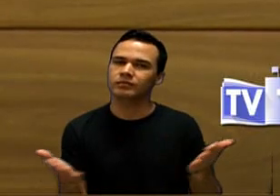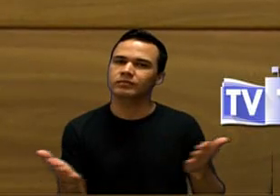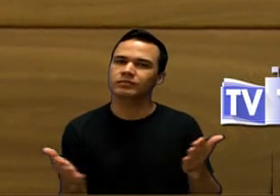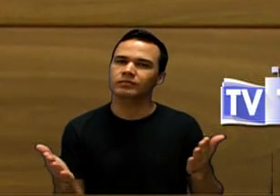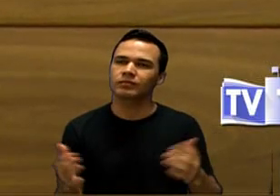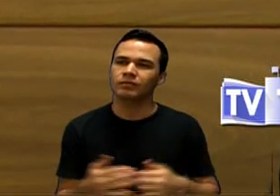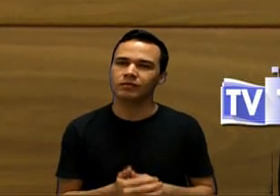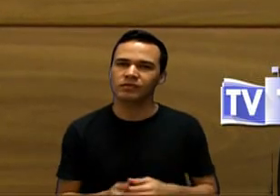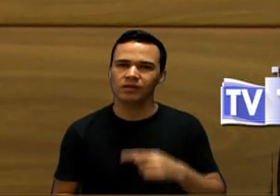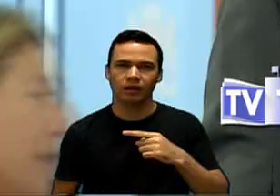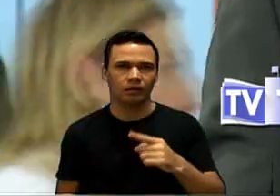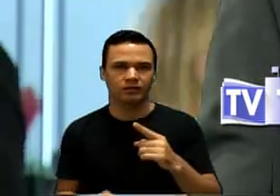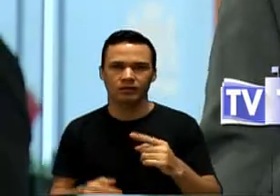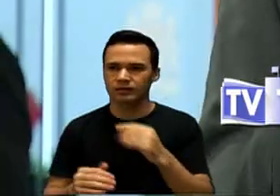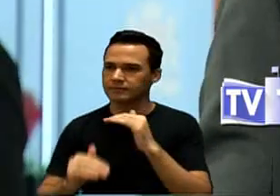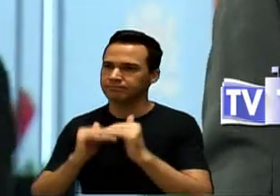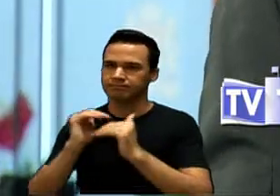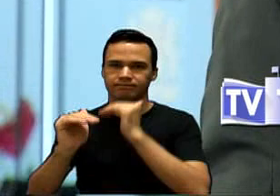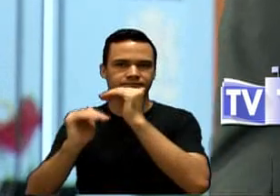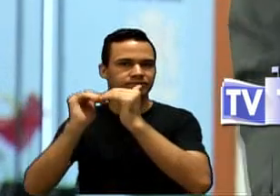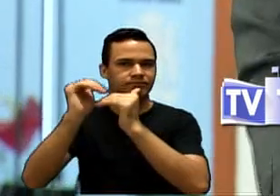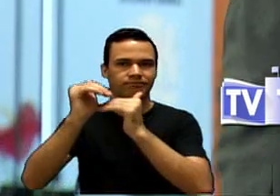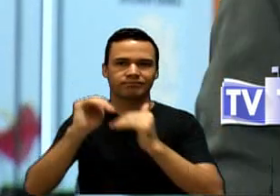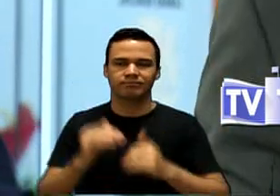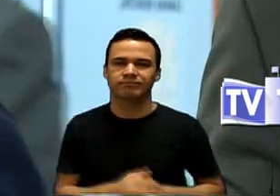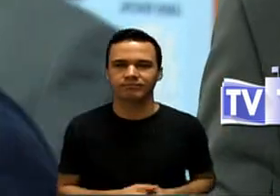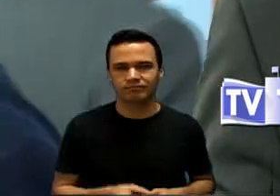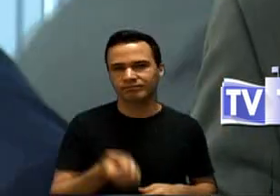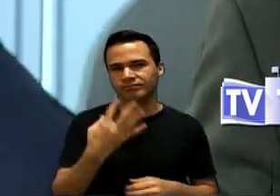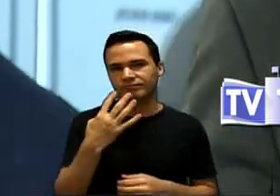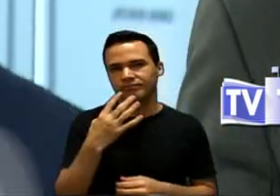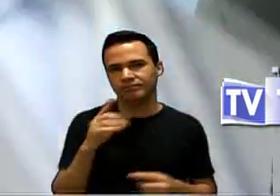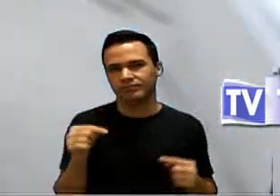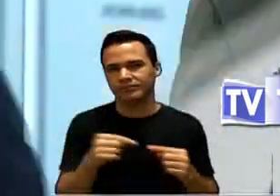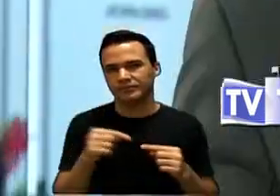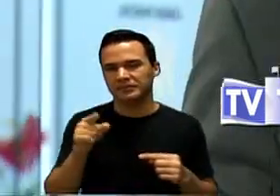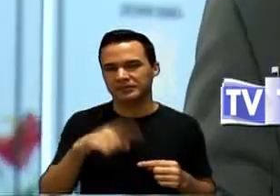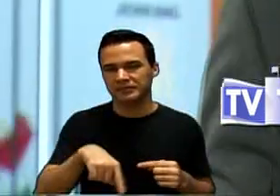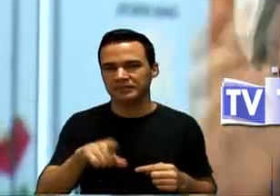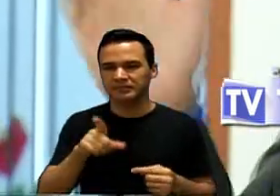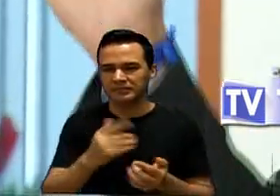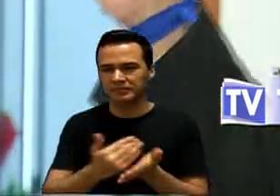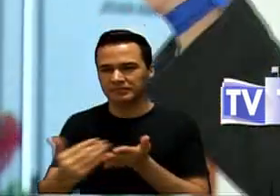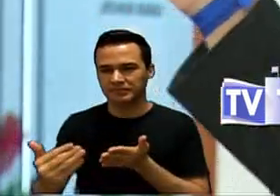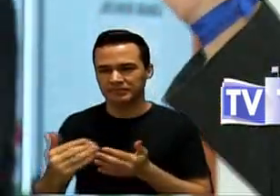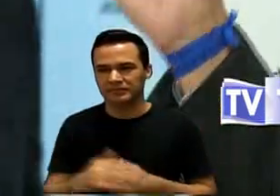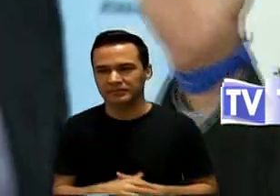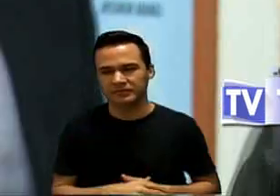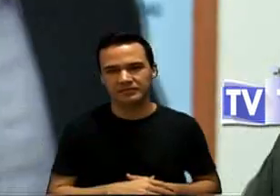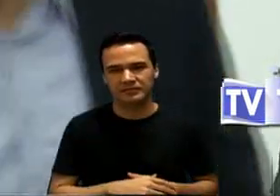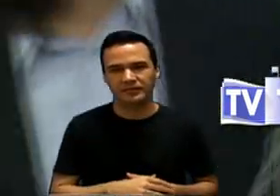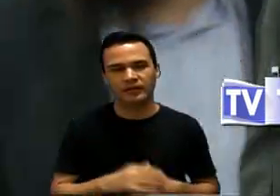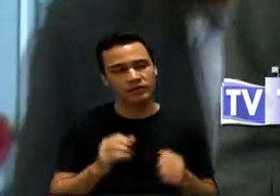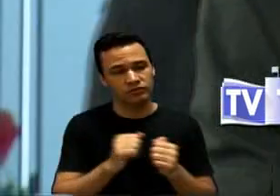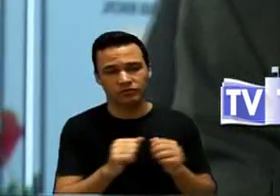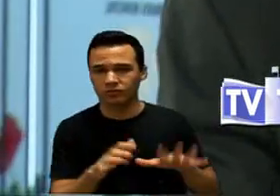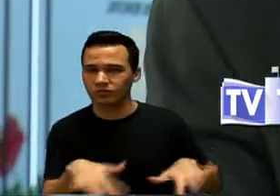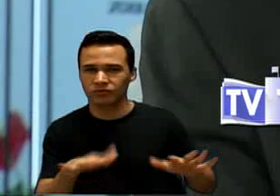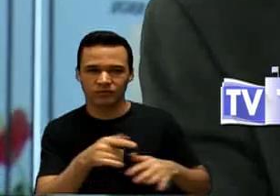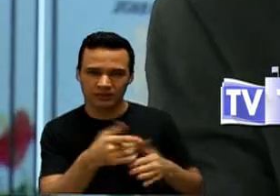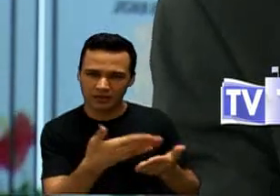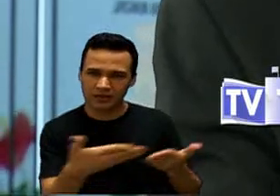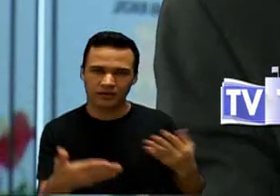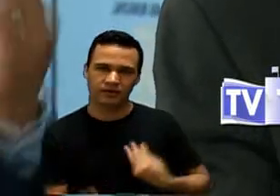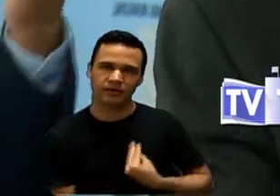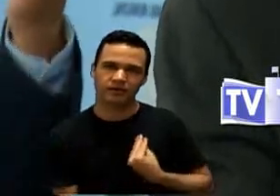mostra-se à frente do seu tempo, quando o Simeila Marca assumiu a secretaria, junto com todos os demais